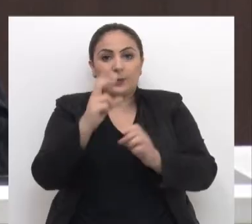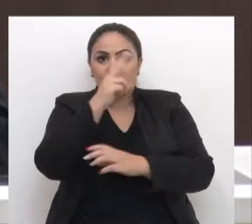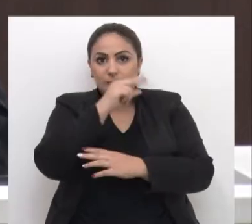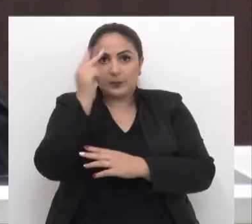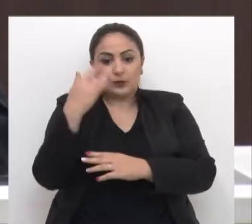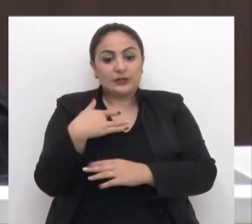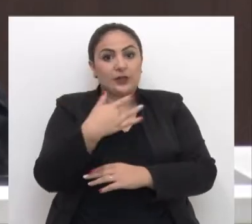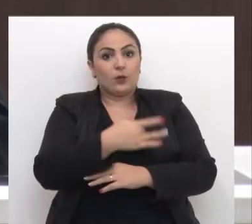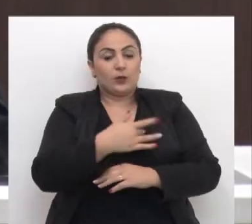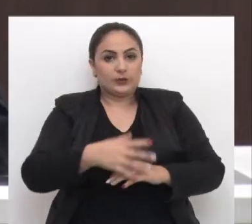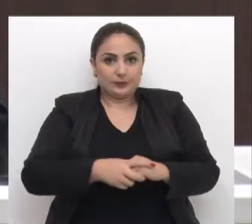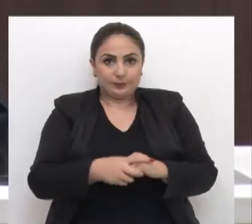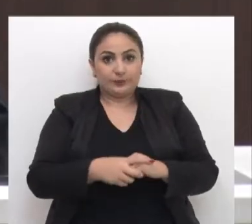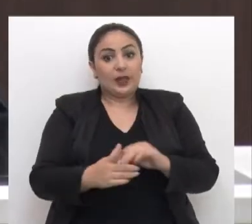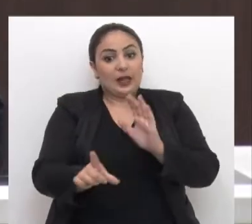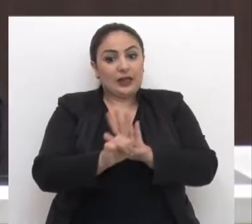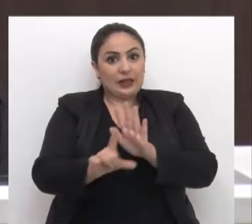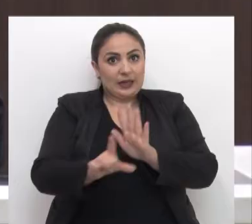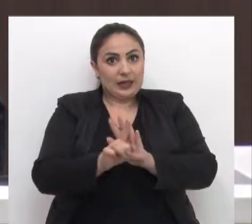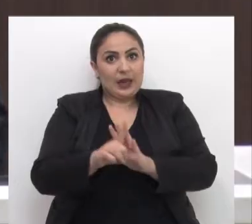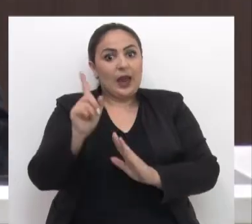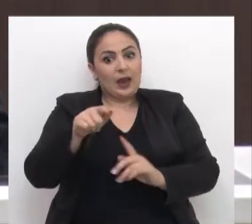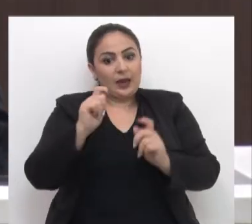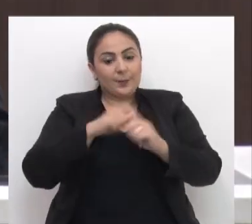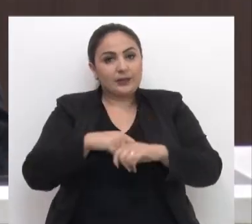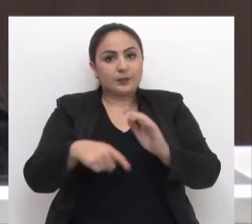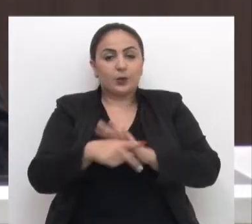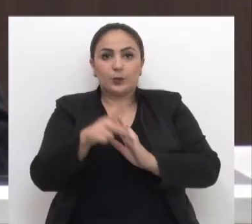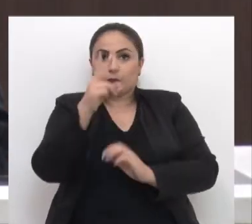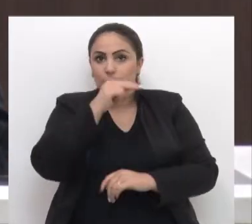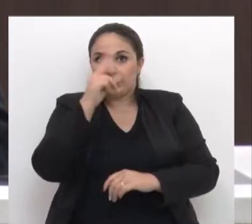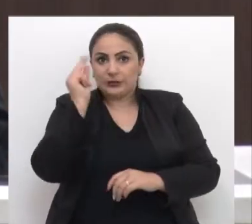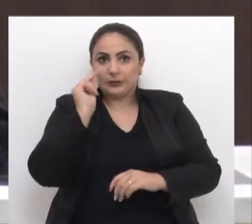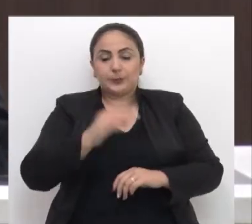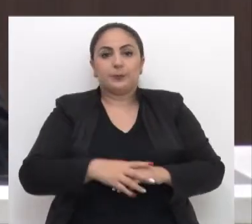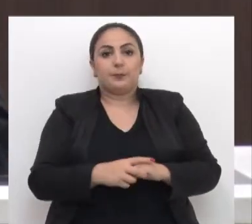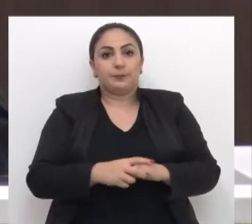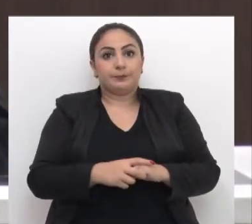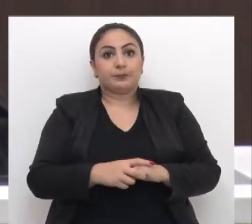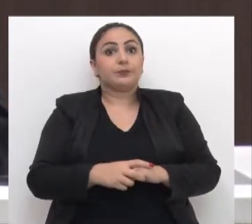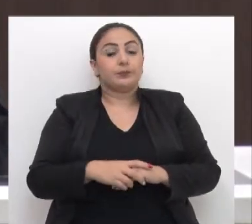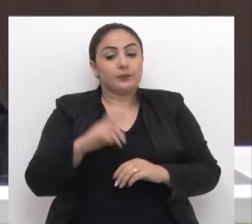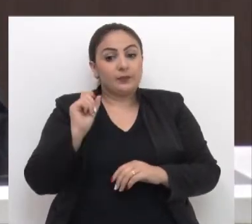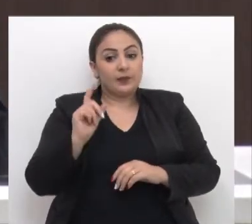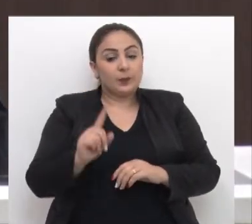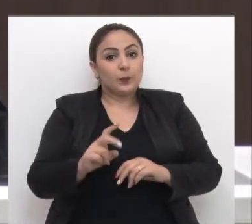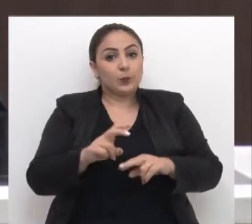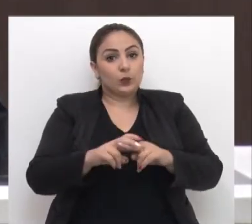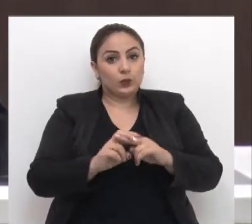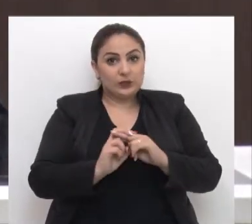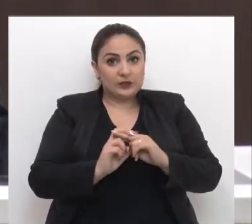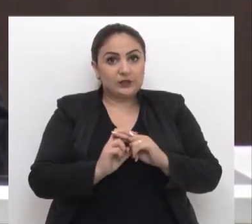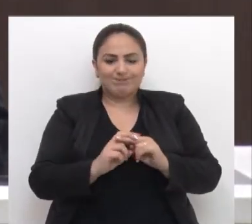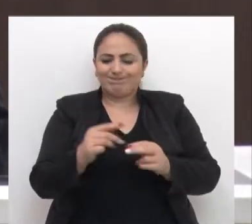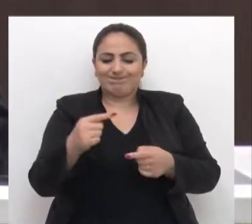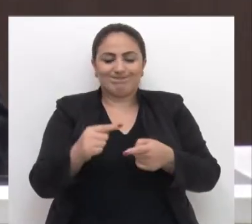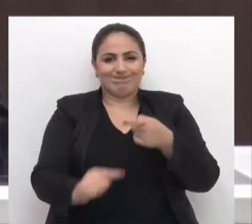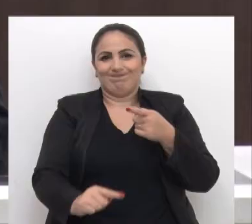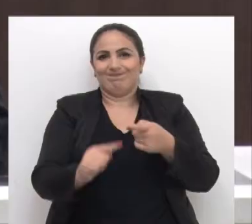à Secretaria Municipal de Saúde, que por lei é competência do Poder Executivo, sendo,